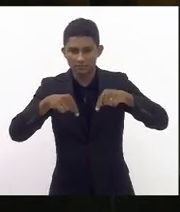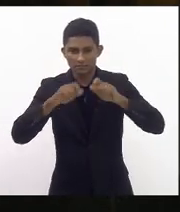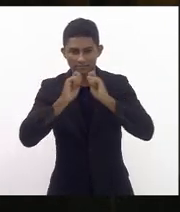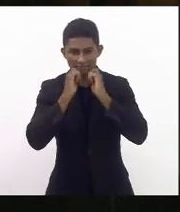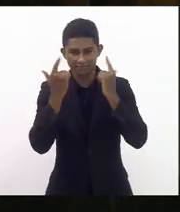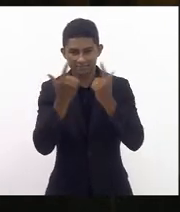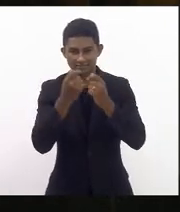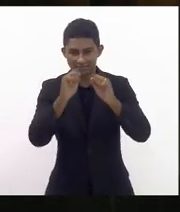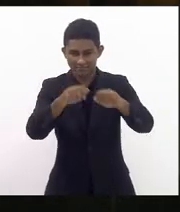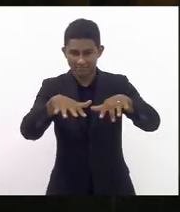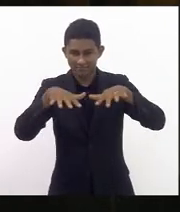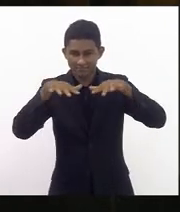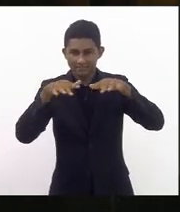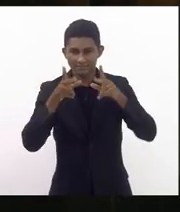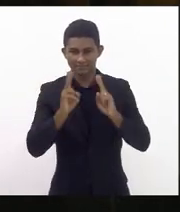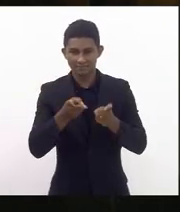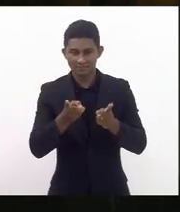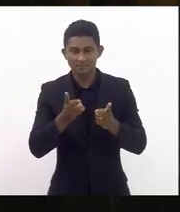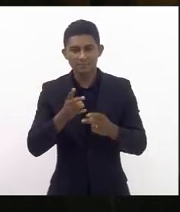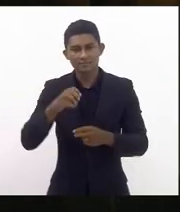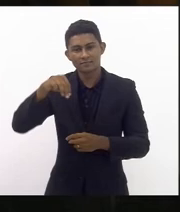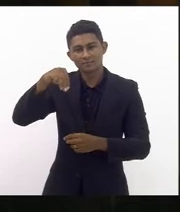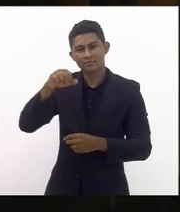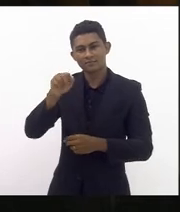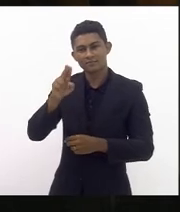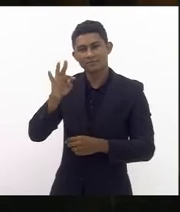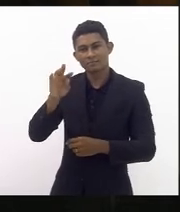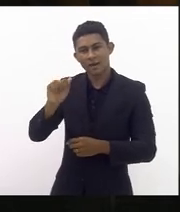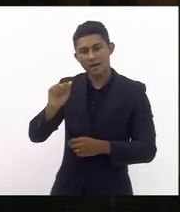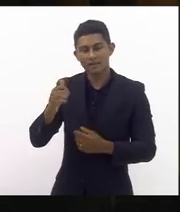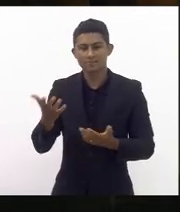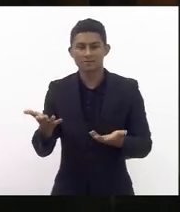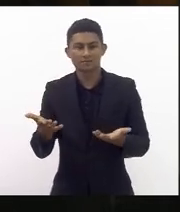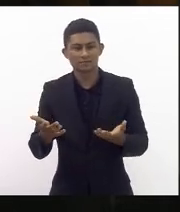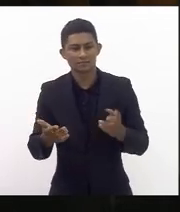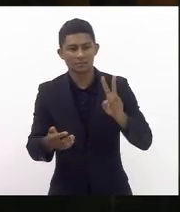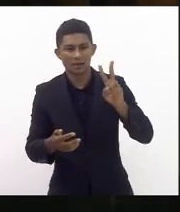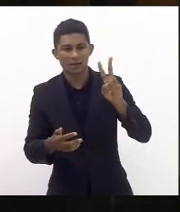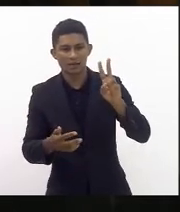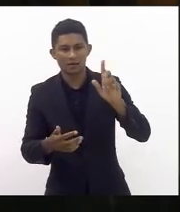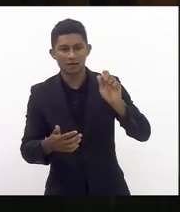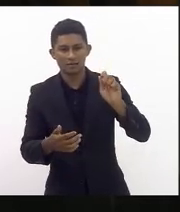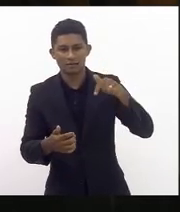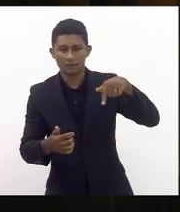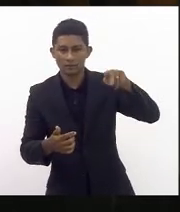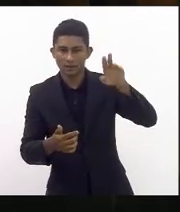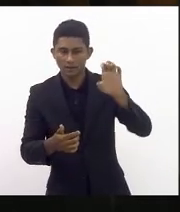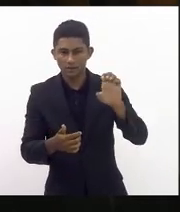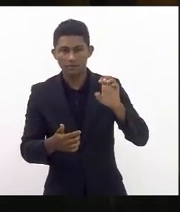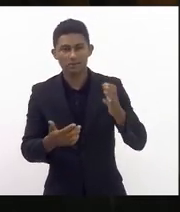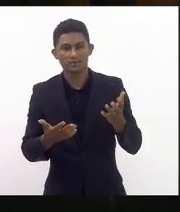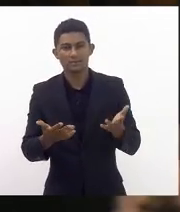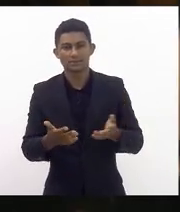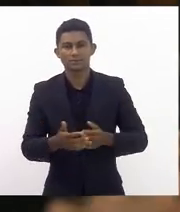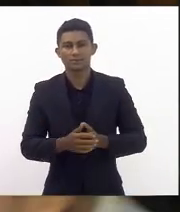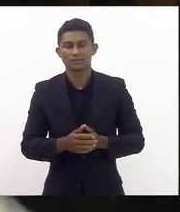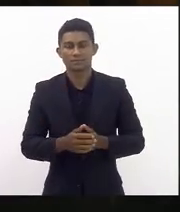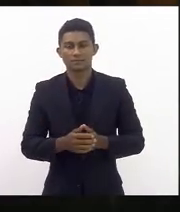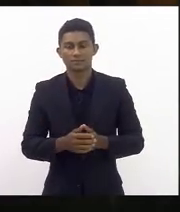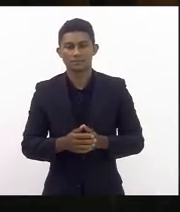permanecem em plenário, deputada Marta Rocha, deputado Valdeque Carneiro,